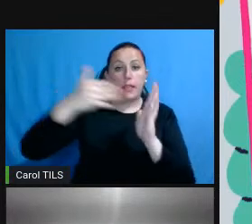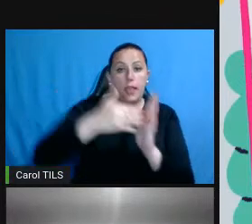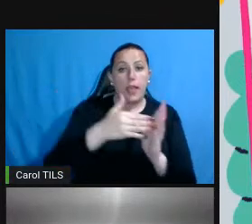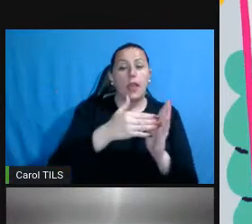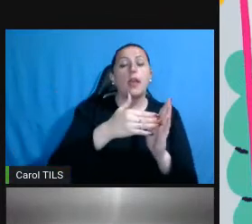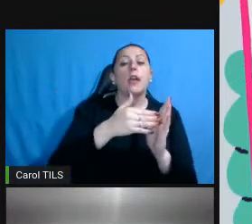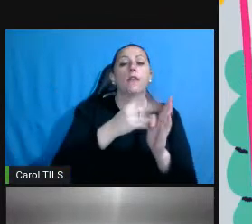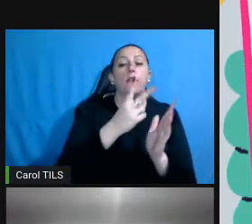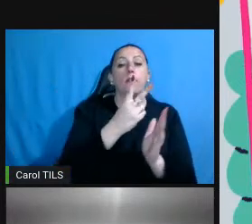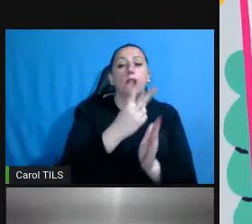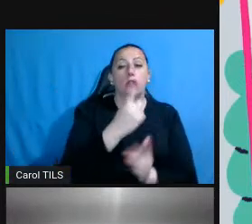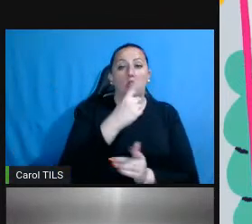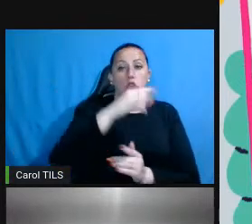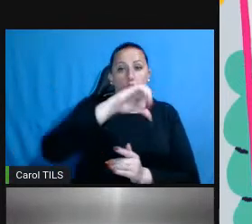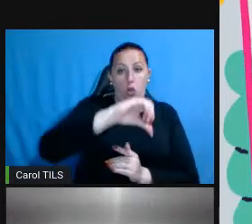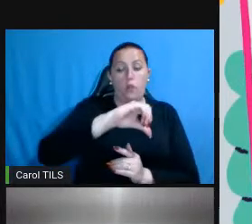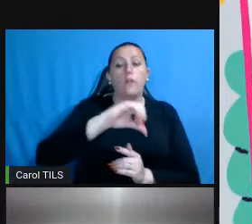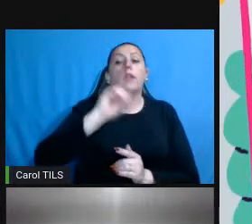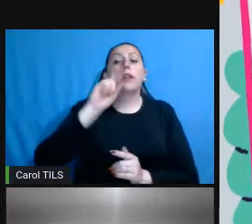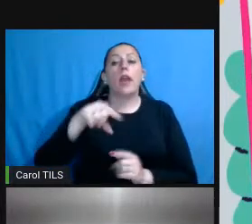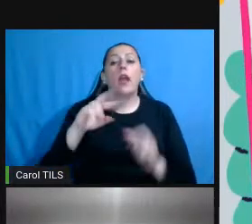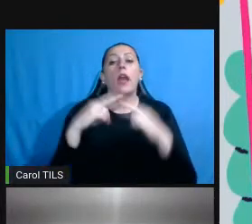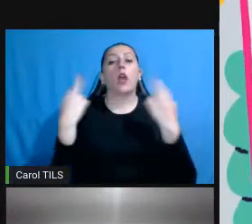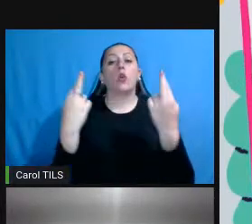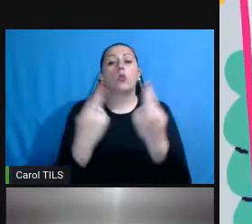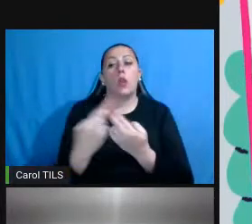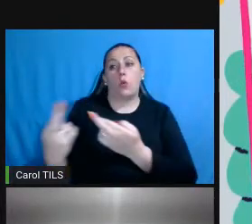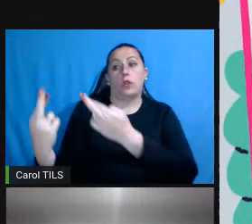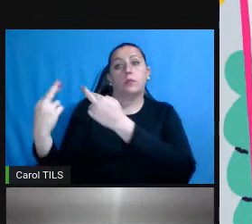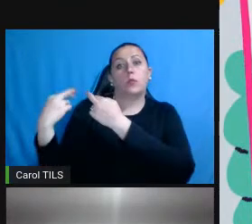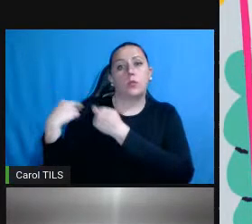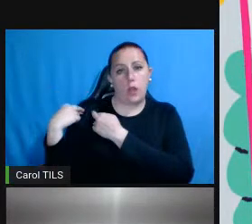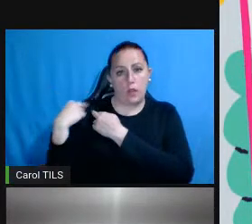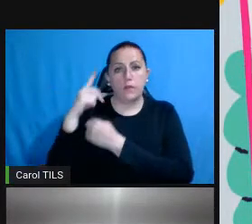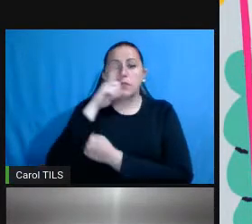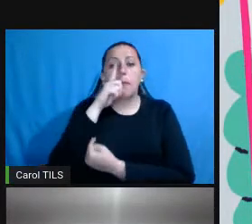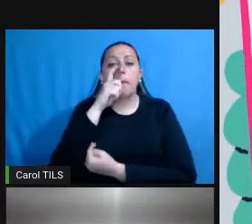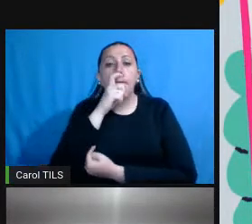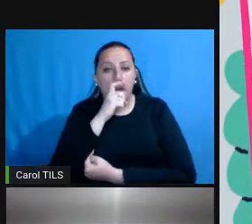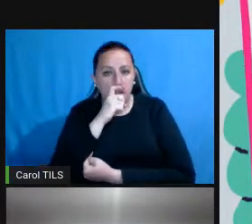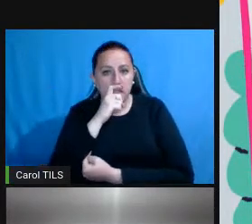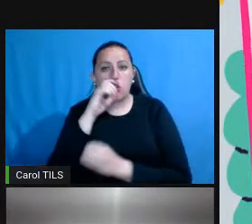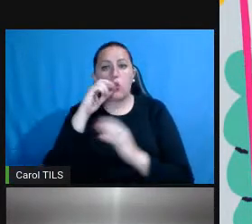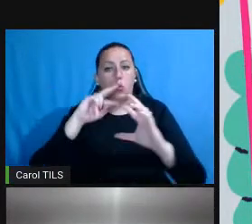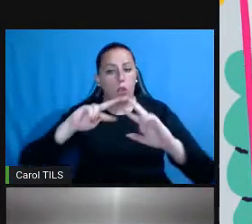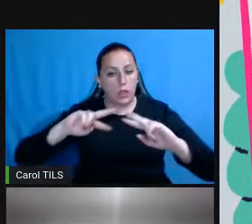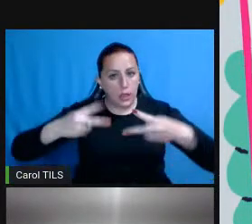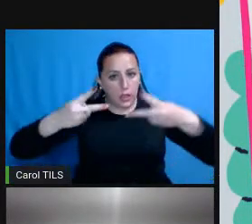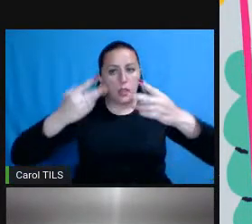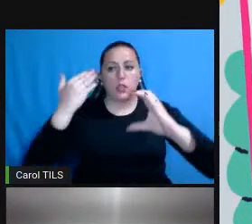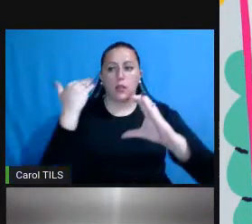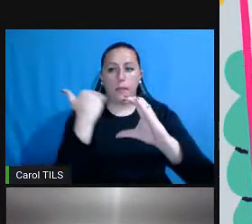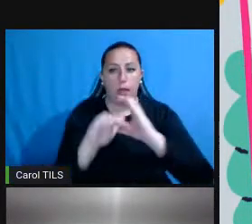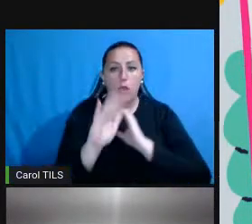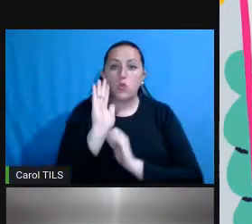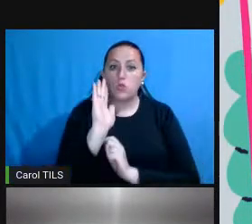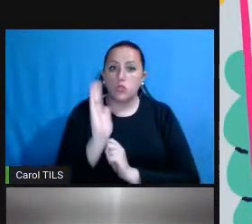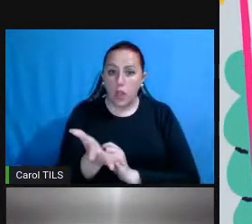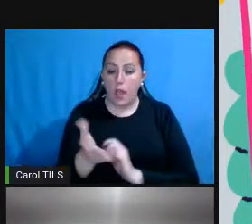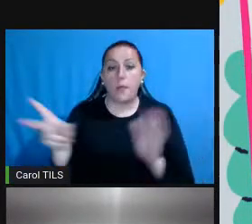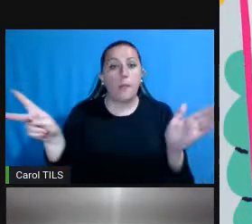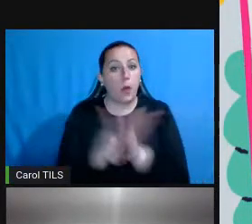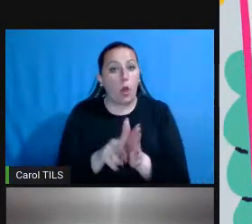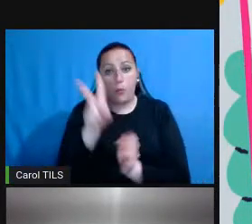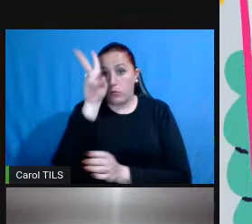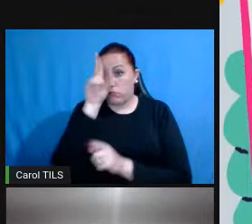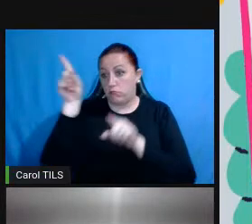responsáveis de estudantes dos cursos integrados. Tá? Então, o link foi enviado por e-mail também, então, é com os integrados áudio, vídeo e